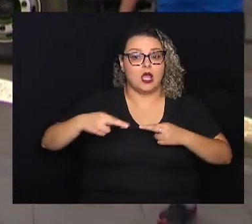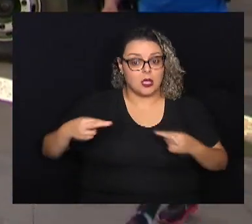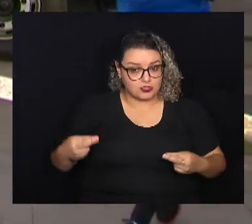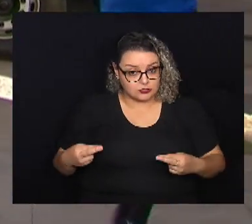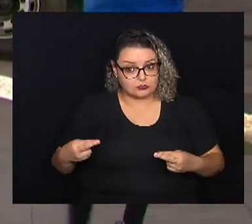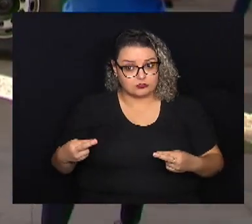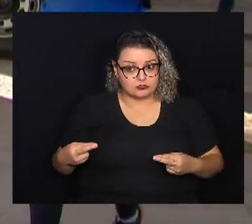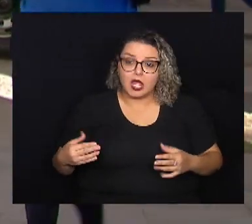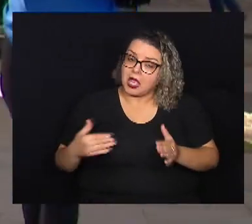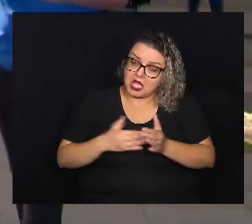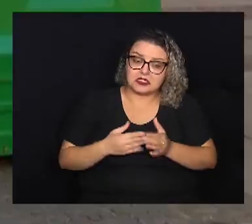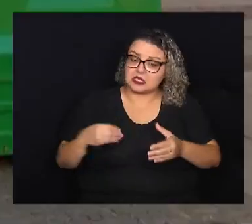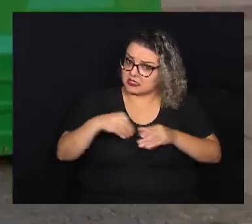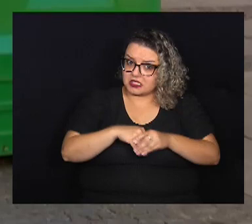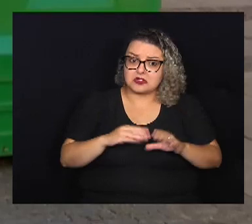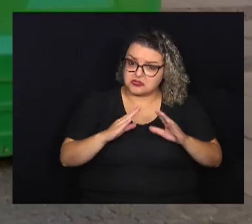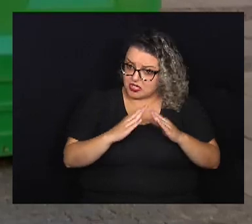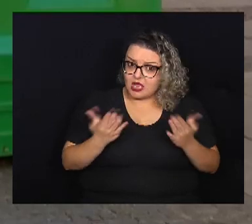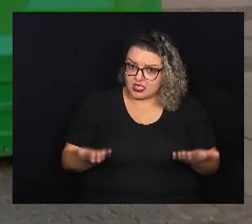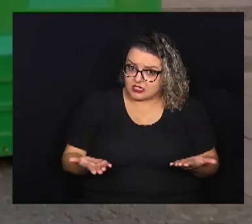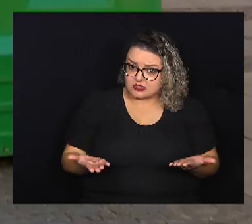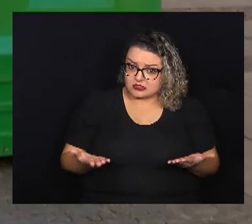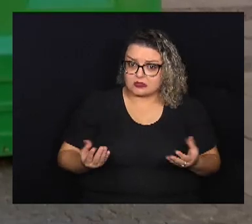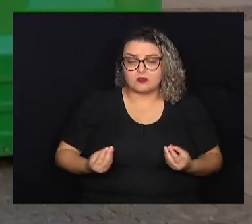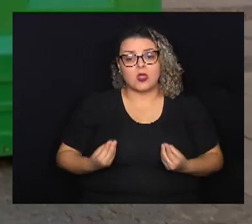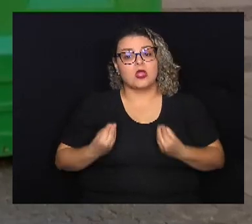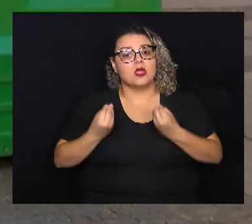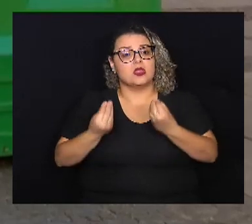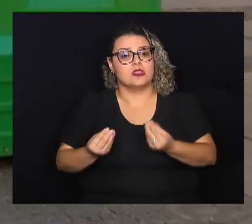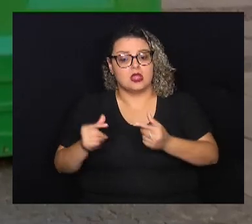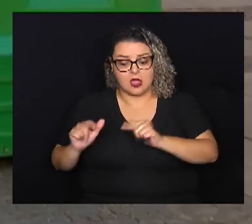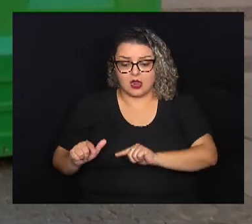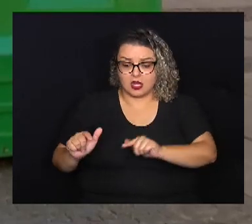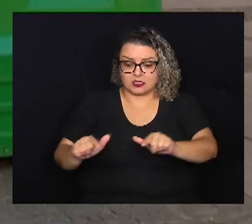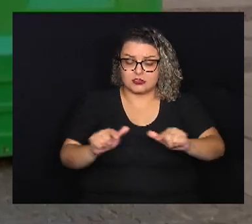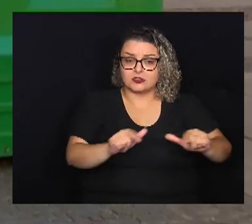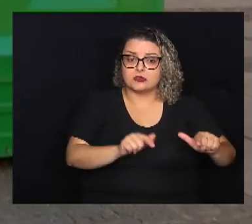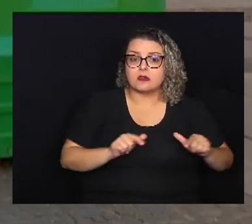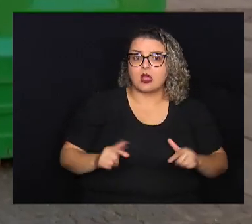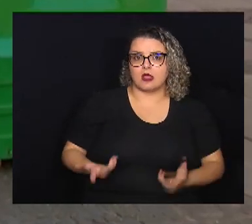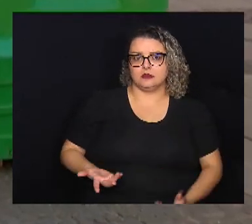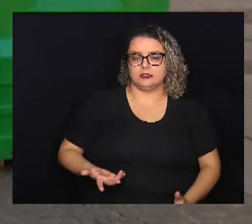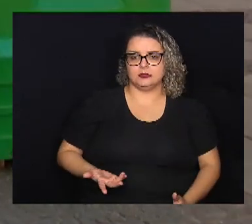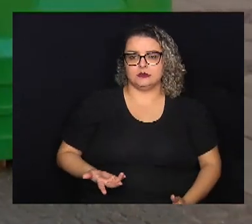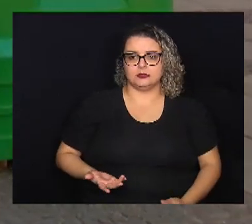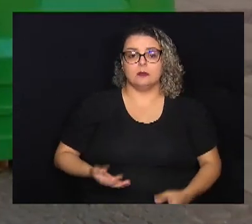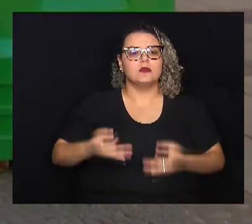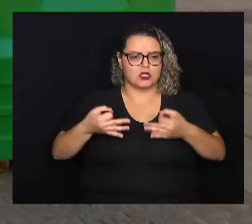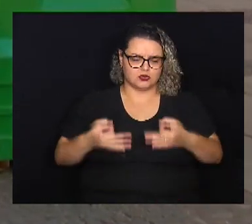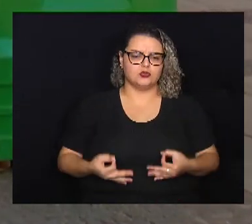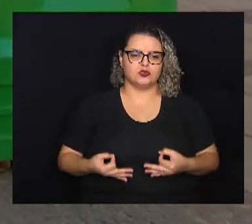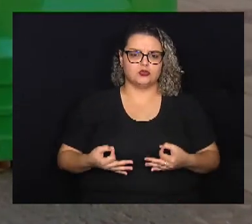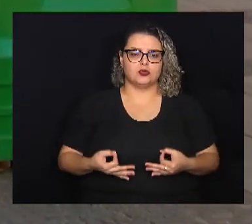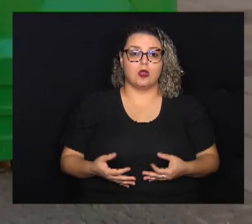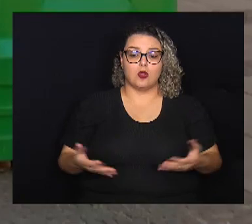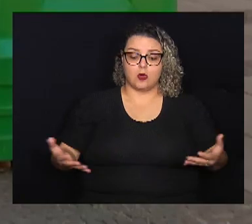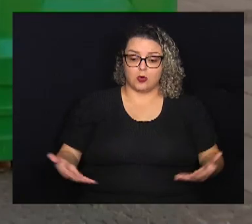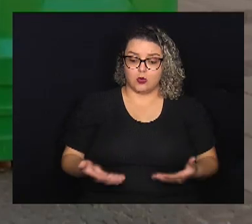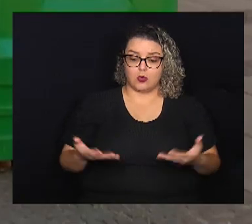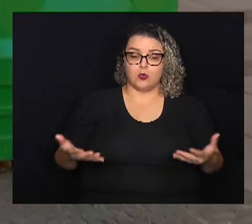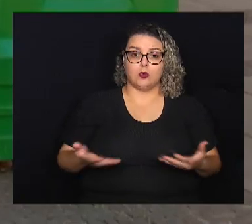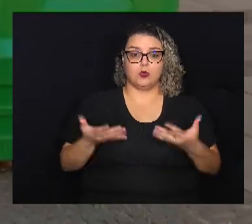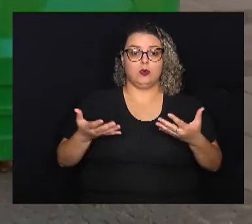de casa, né? E entregar nesses pontos para justamente fomentar as